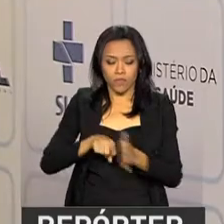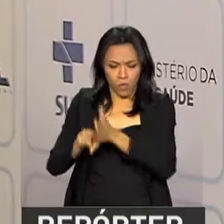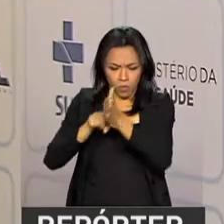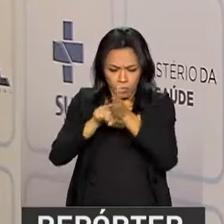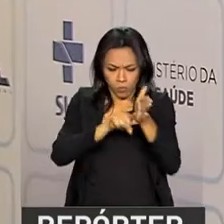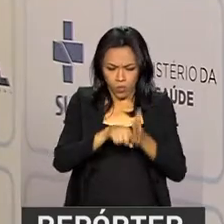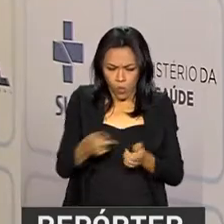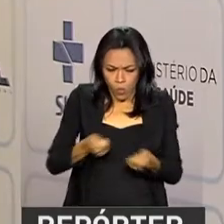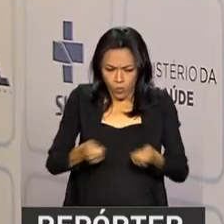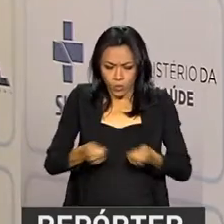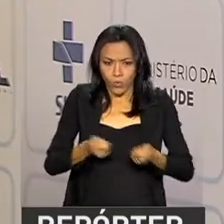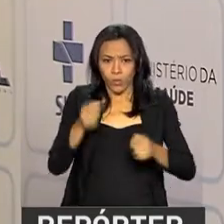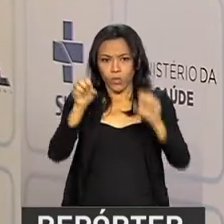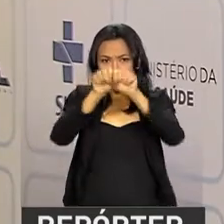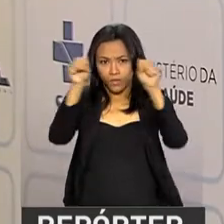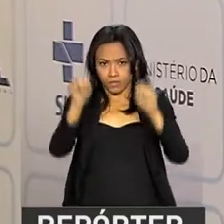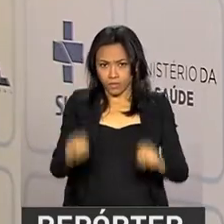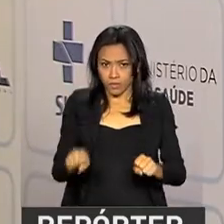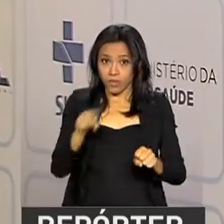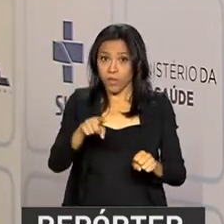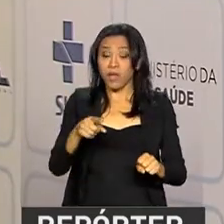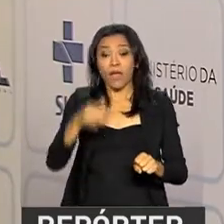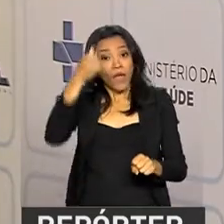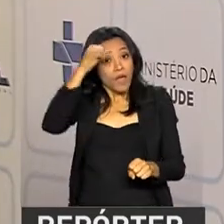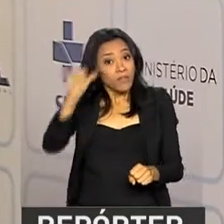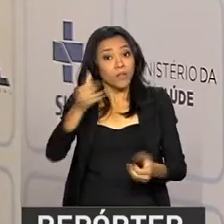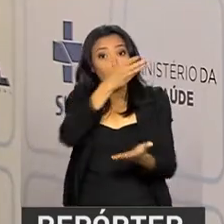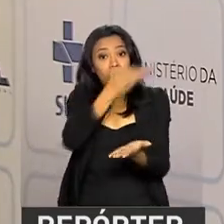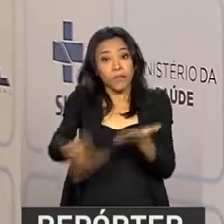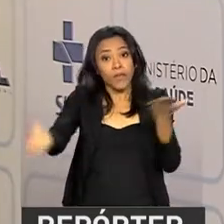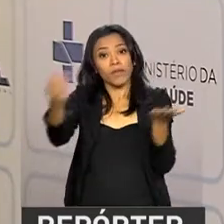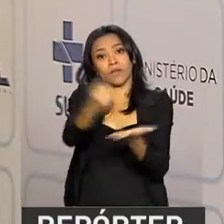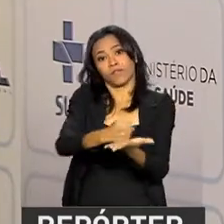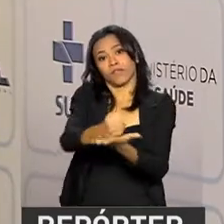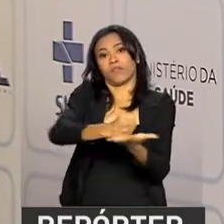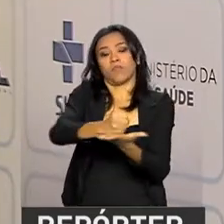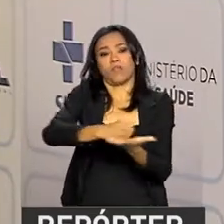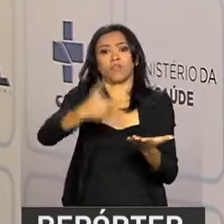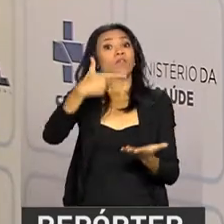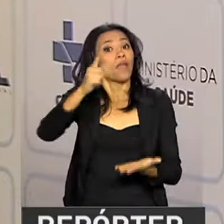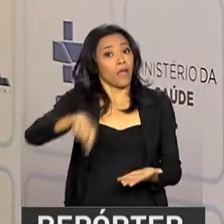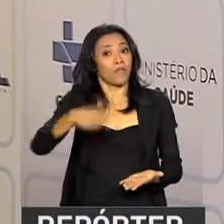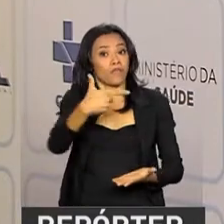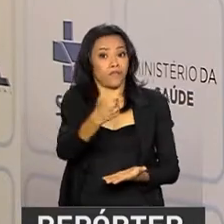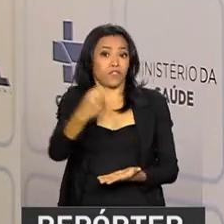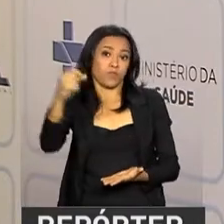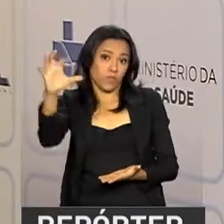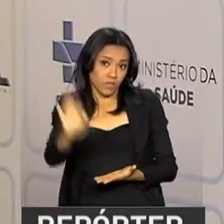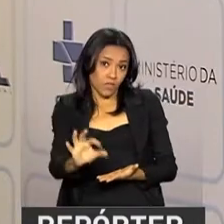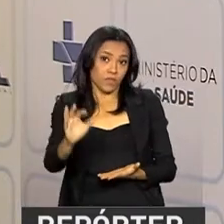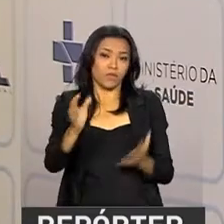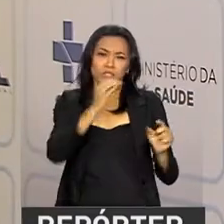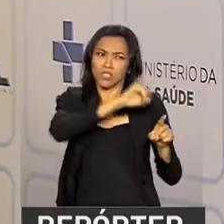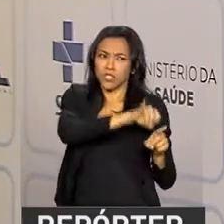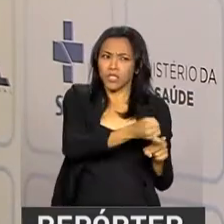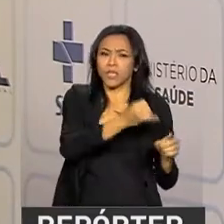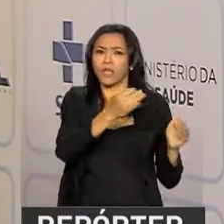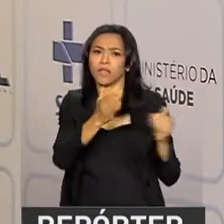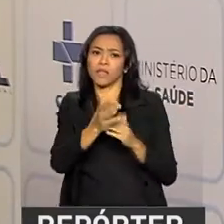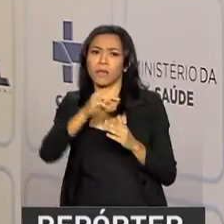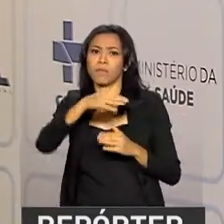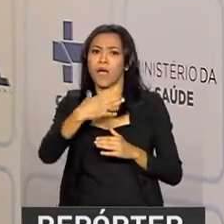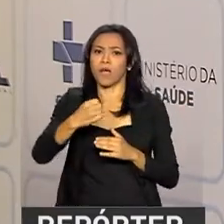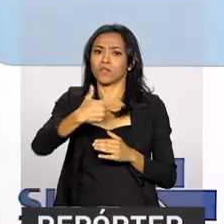foi possível evitar o desperdício de 30 por cento dos medicamentos somente de janeiro a março de